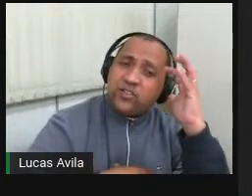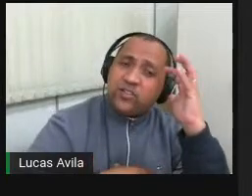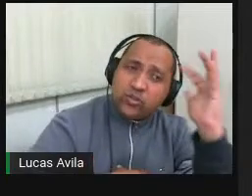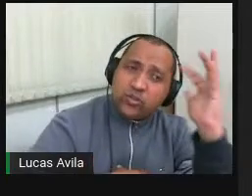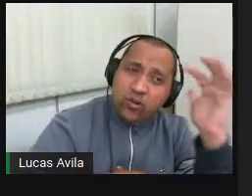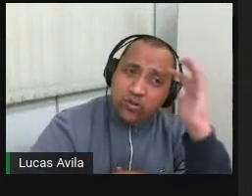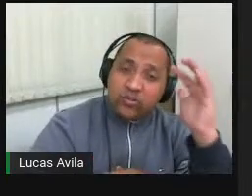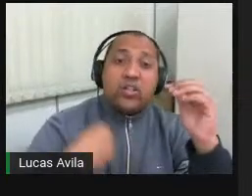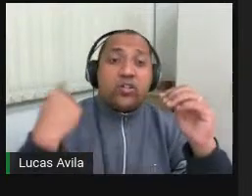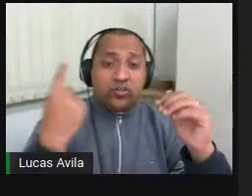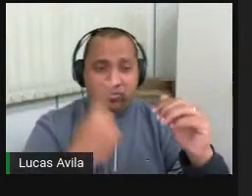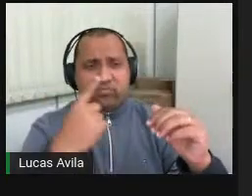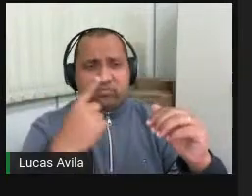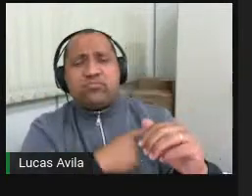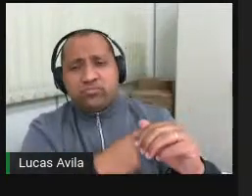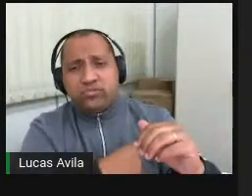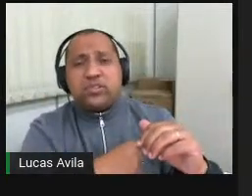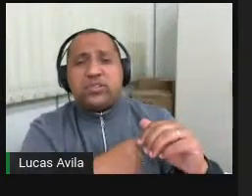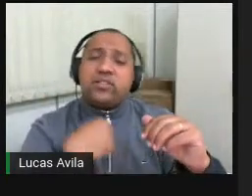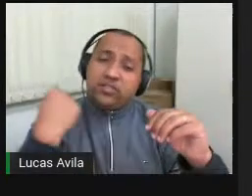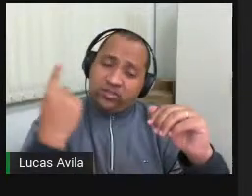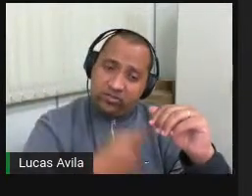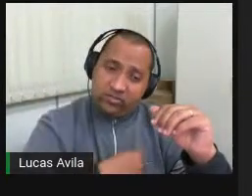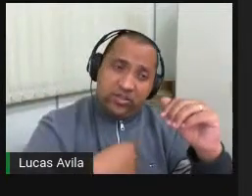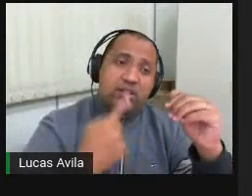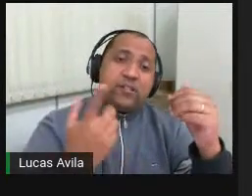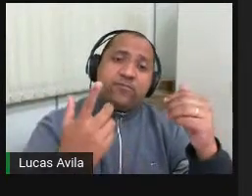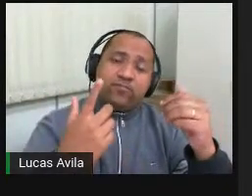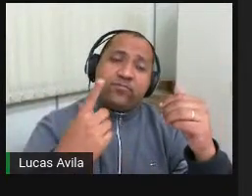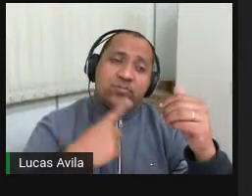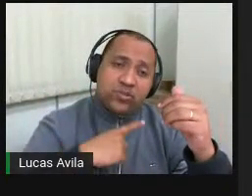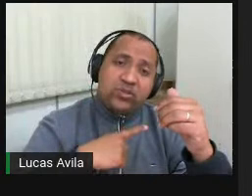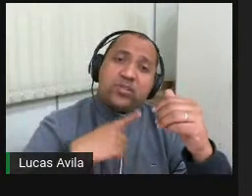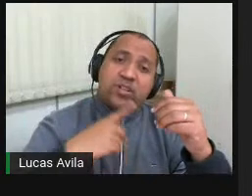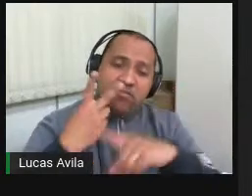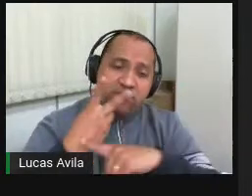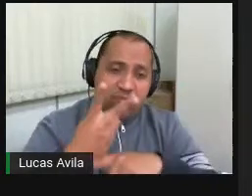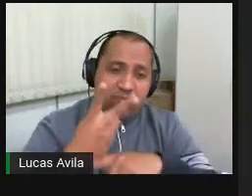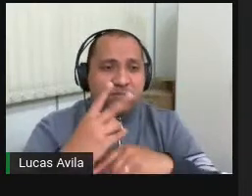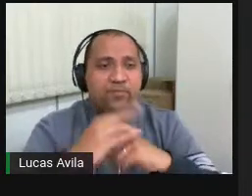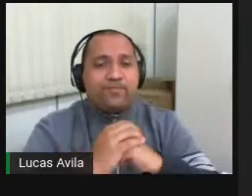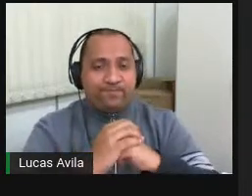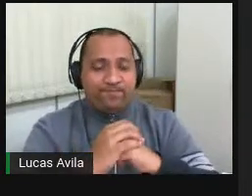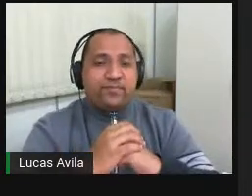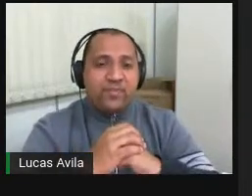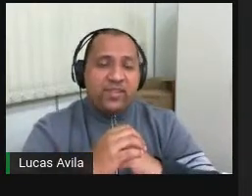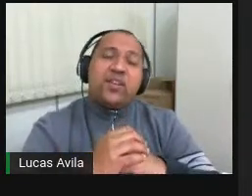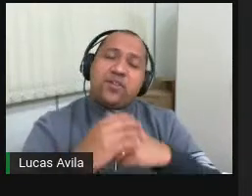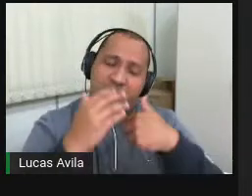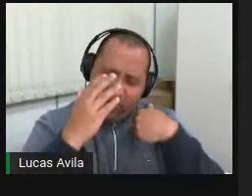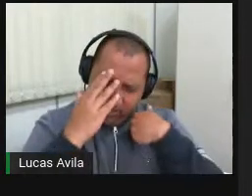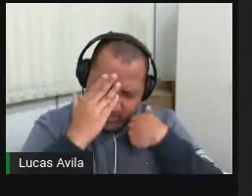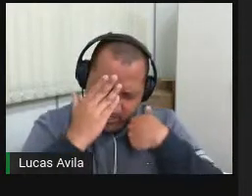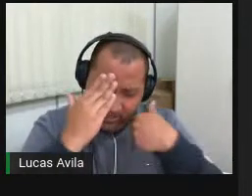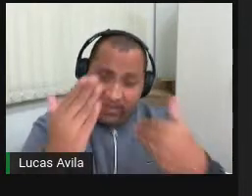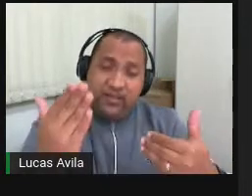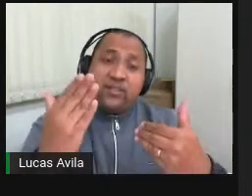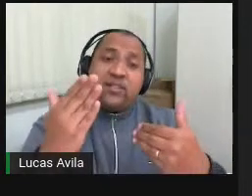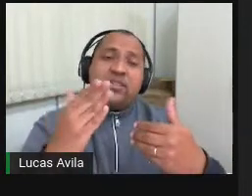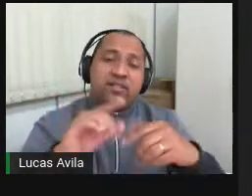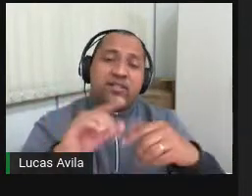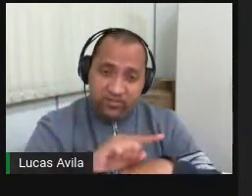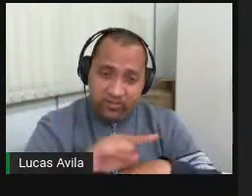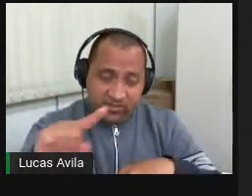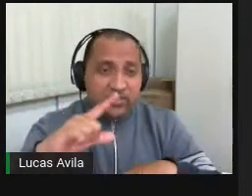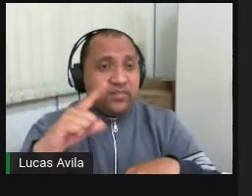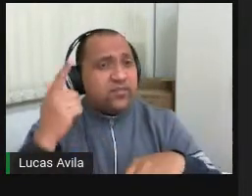temos, de todos nós que nos procuram. Então, o meu muito obrigado por ter